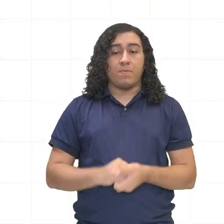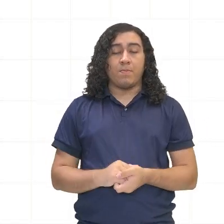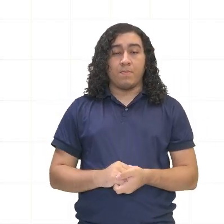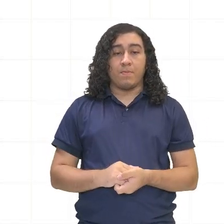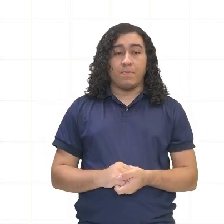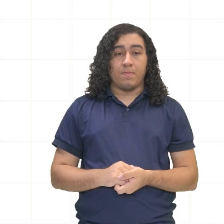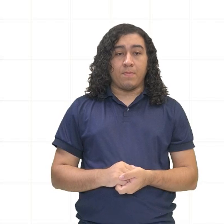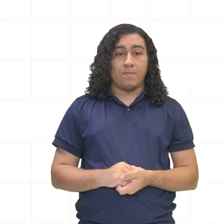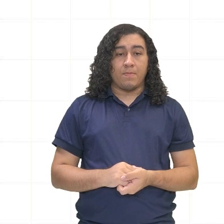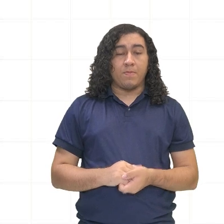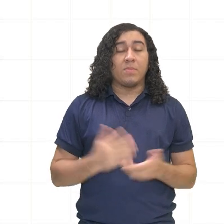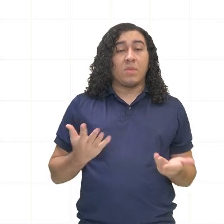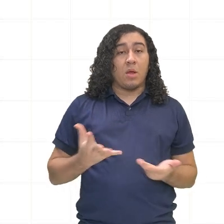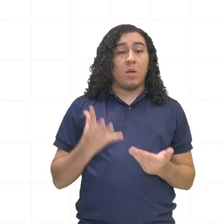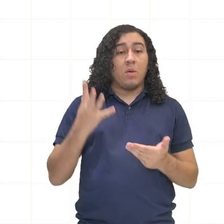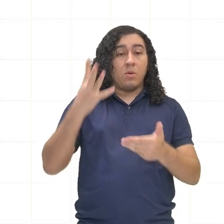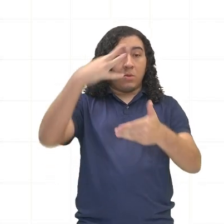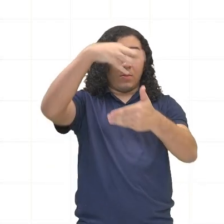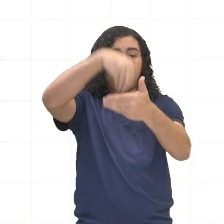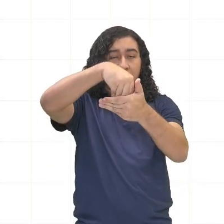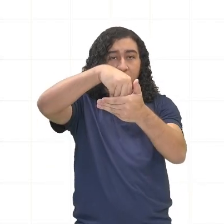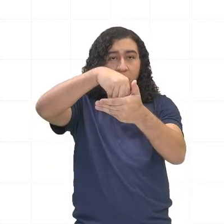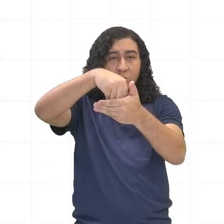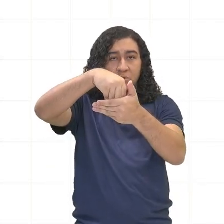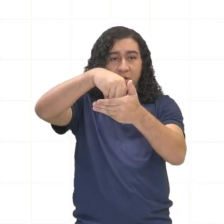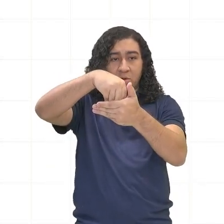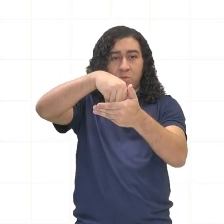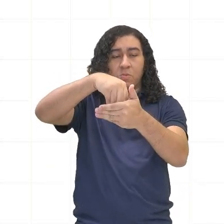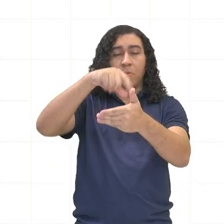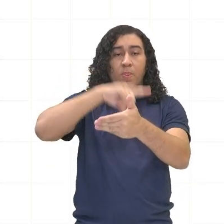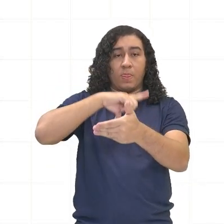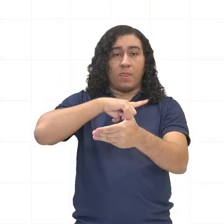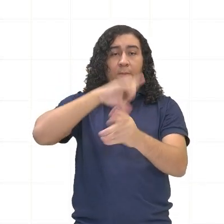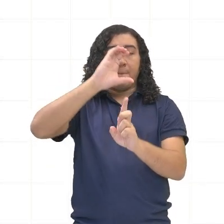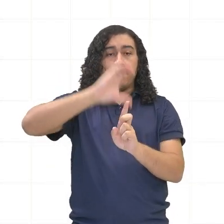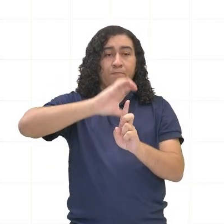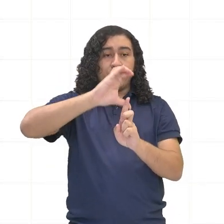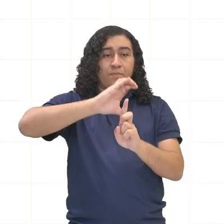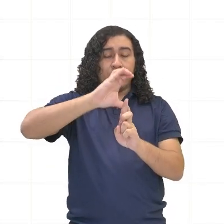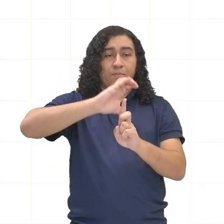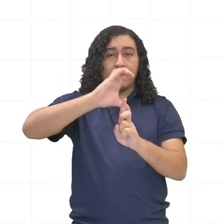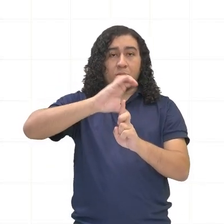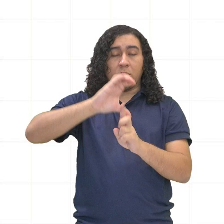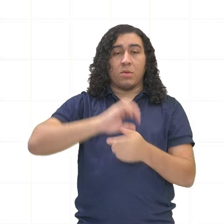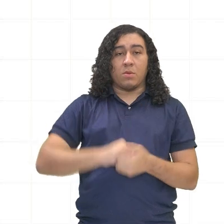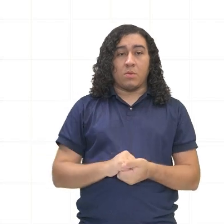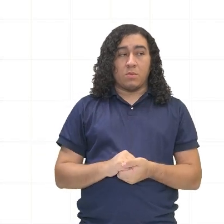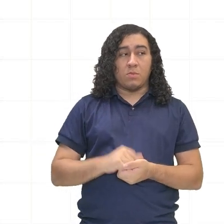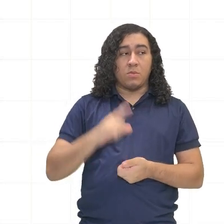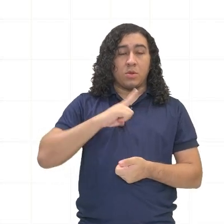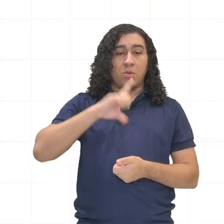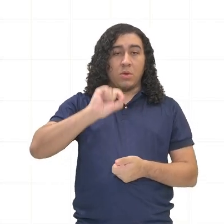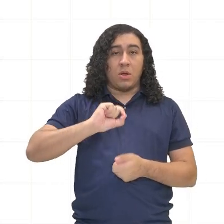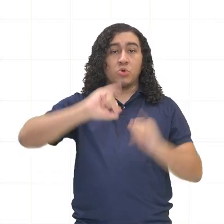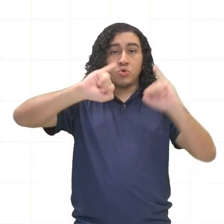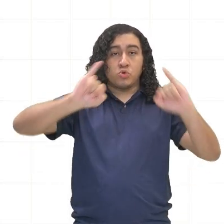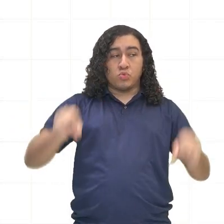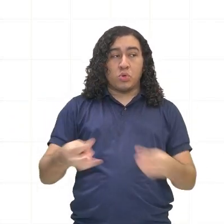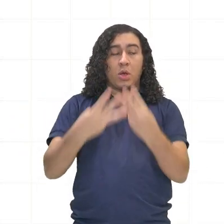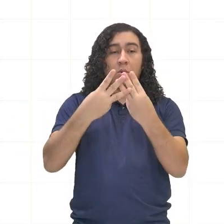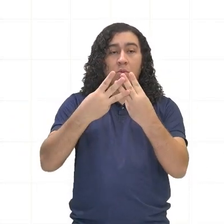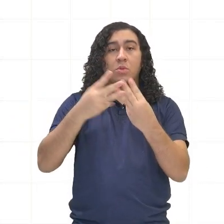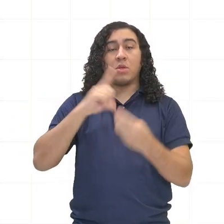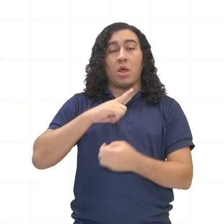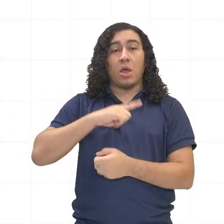do calendário judaico, você tem o quê? O ano 1 após a criação